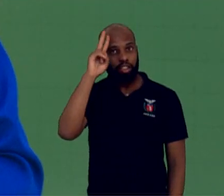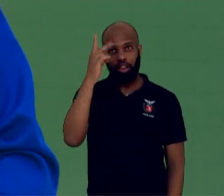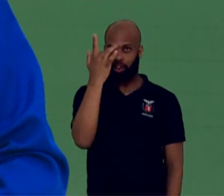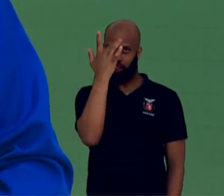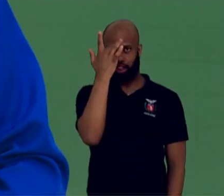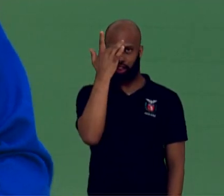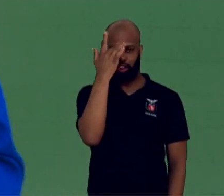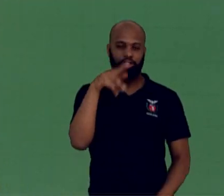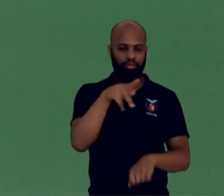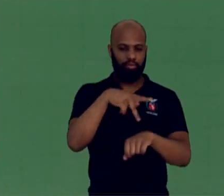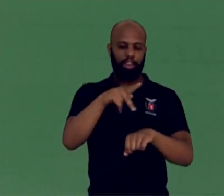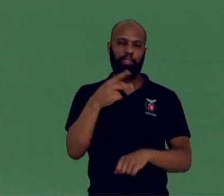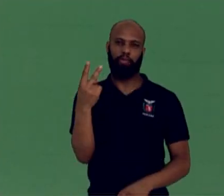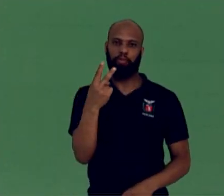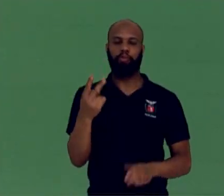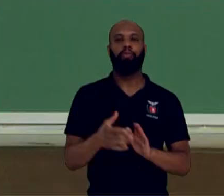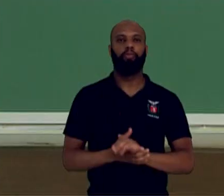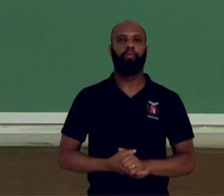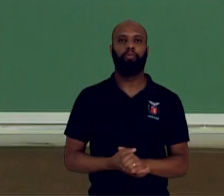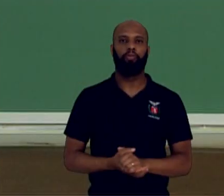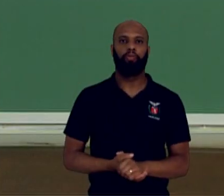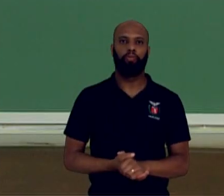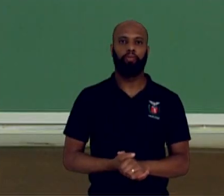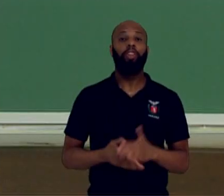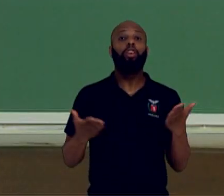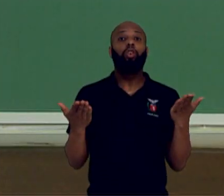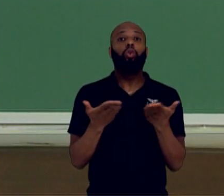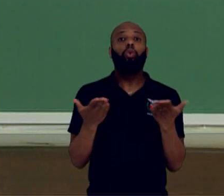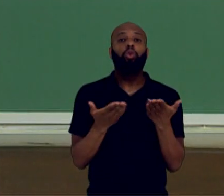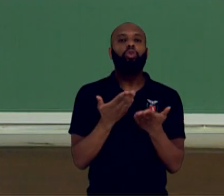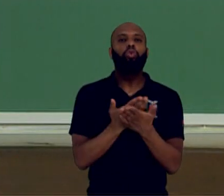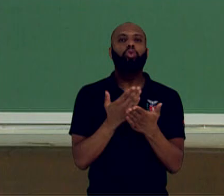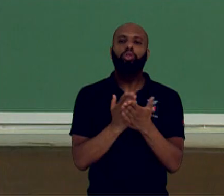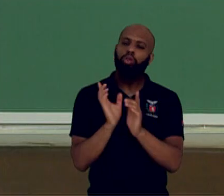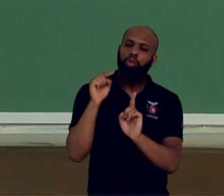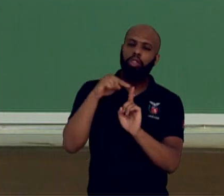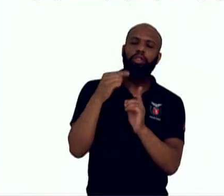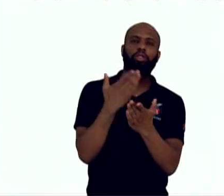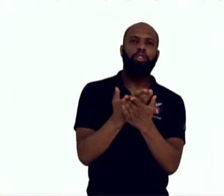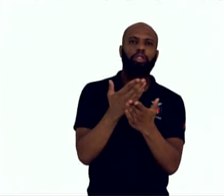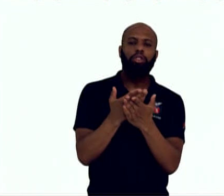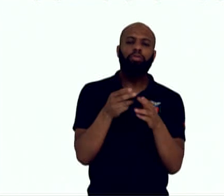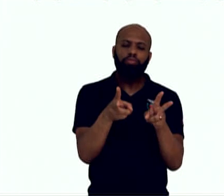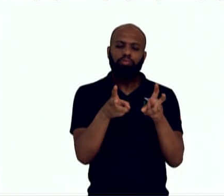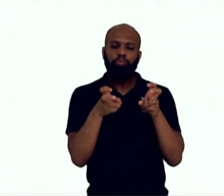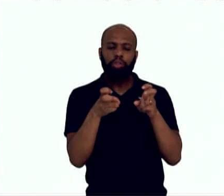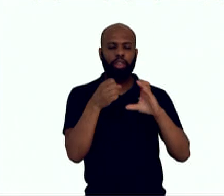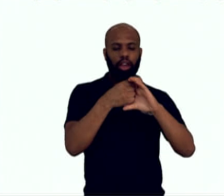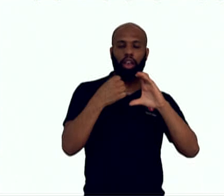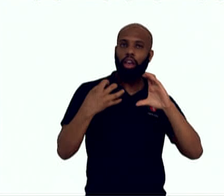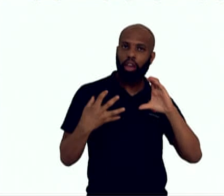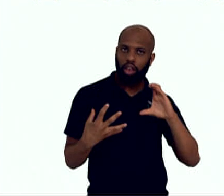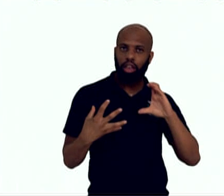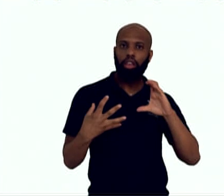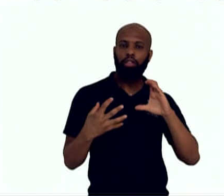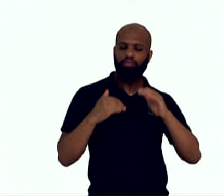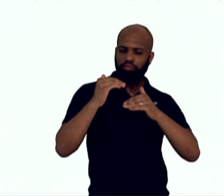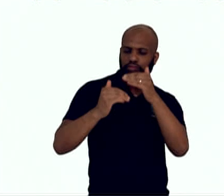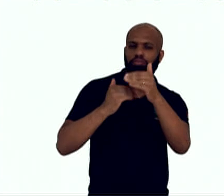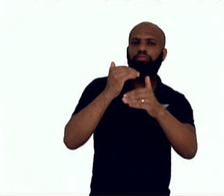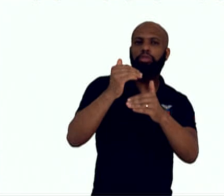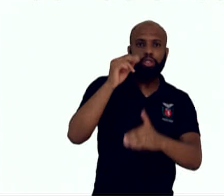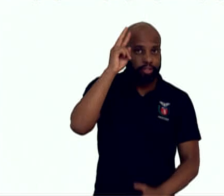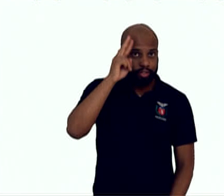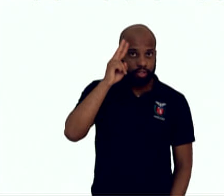nessa, embarquem junto e vamos lá. Vamos estudar os objetivos de aula, reconhecer as características de